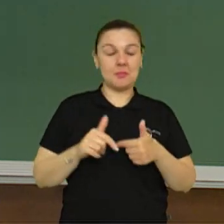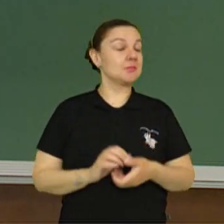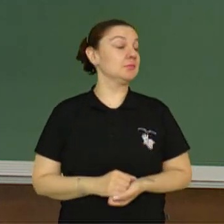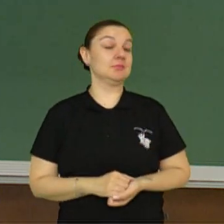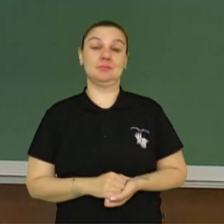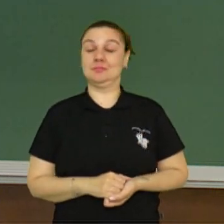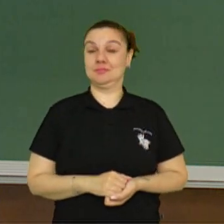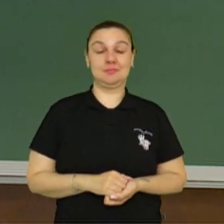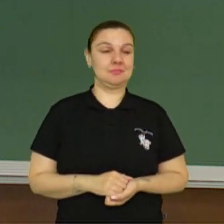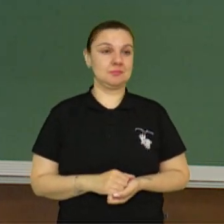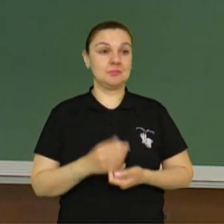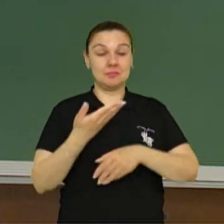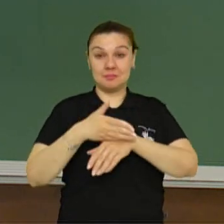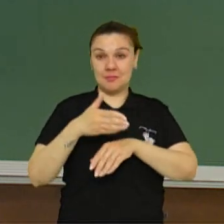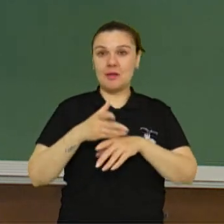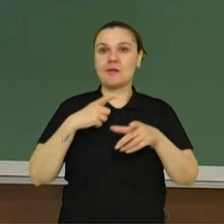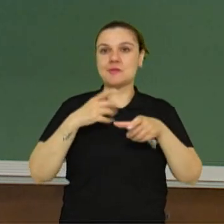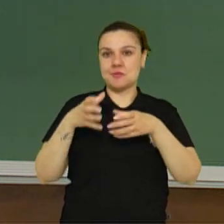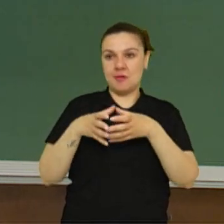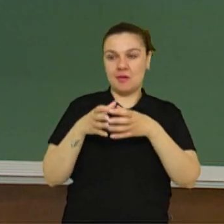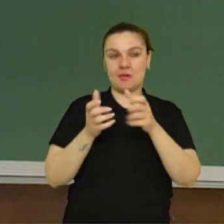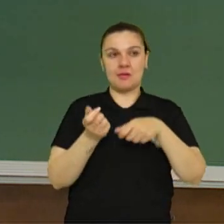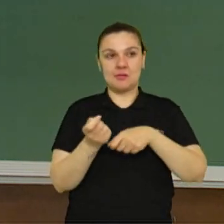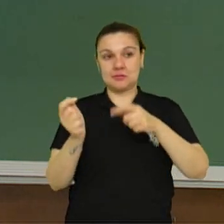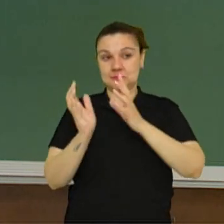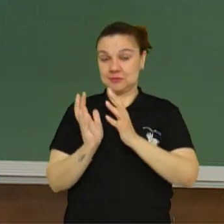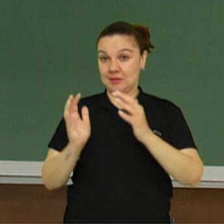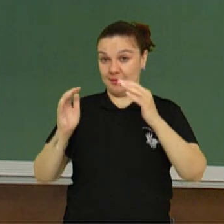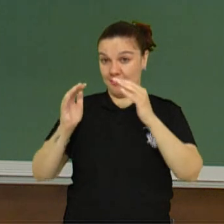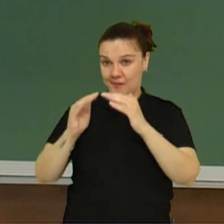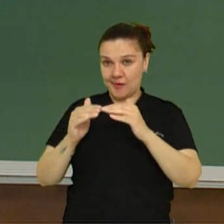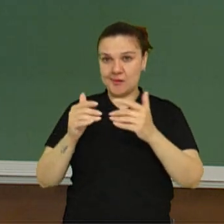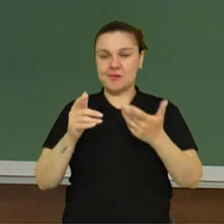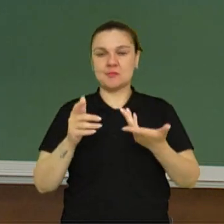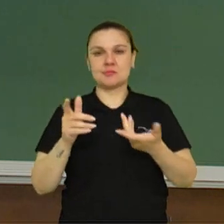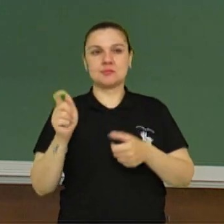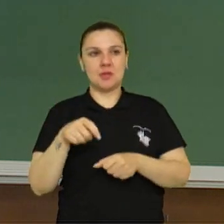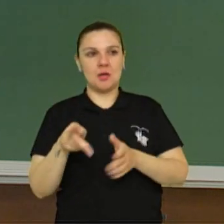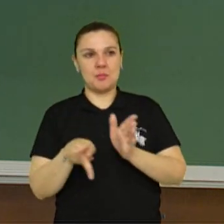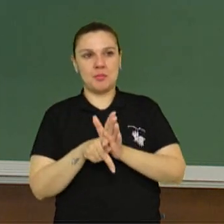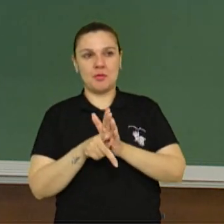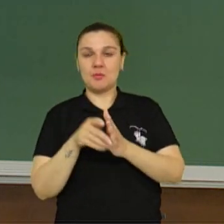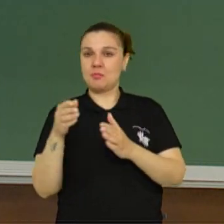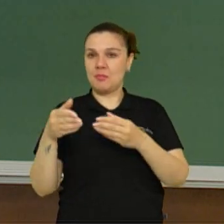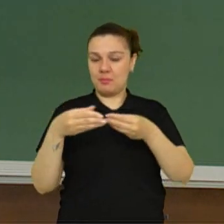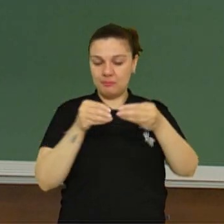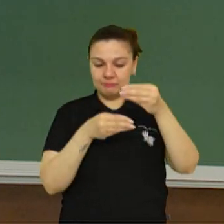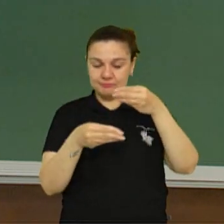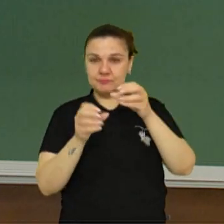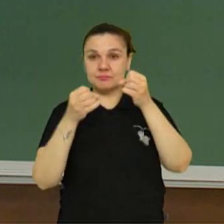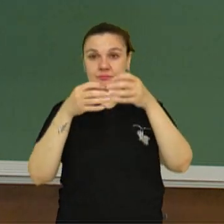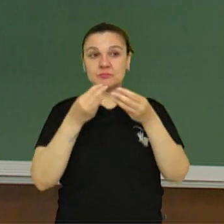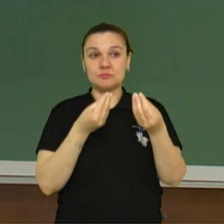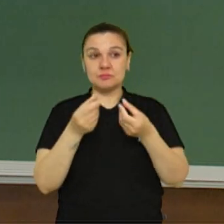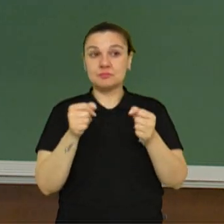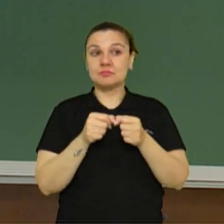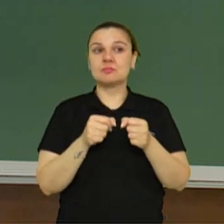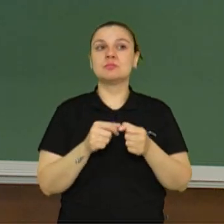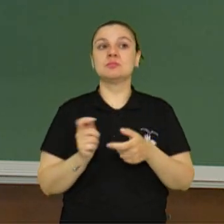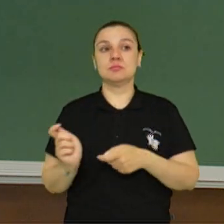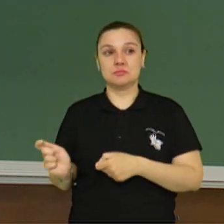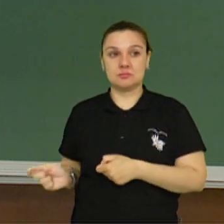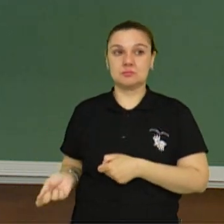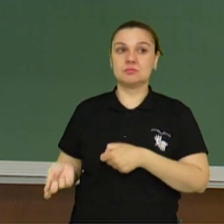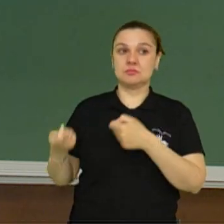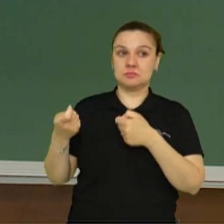Mas não, tá? Hoje em dia existem raquetes alternativas, existem raquetes feitas até de papelão, que eu vou explicar para vocês como é que faz, que a